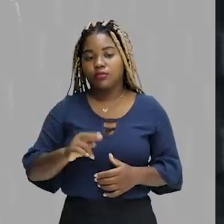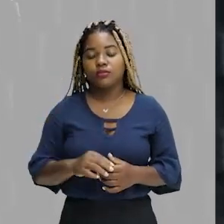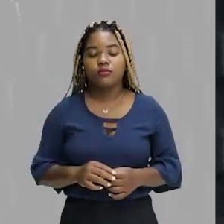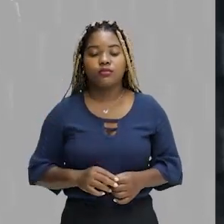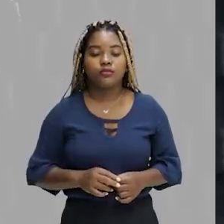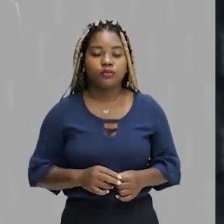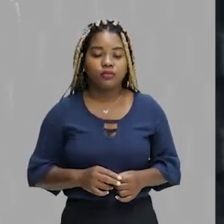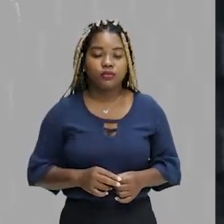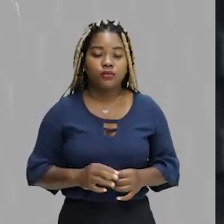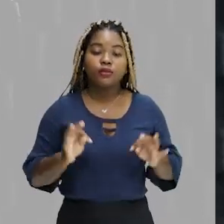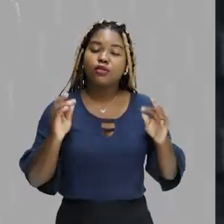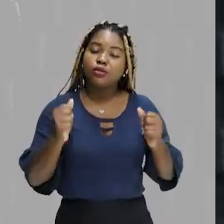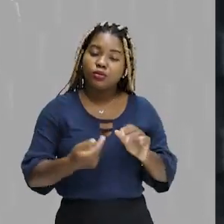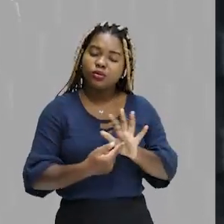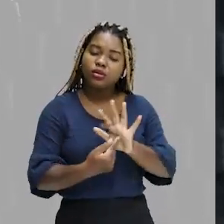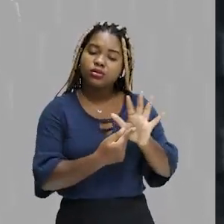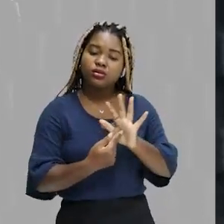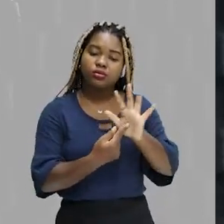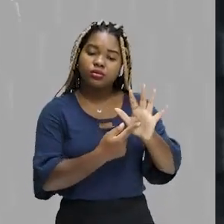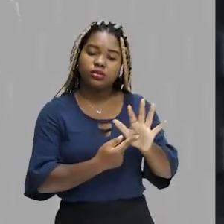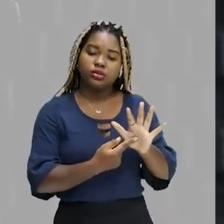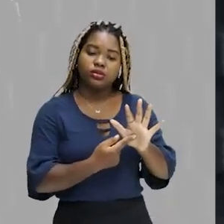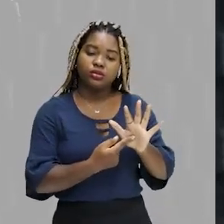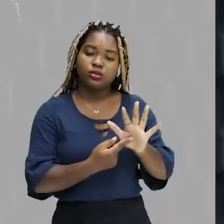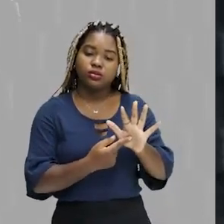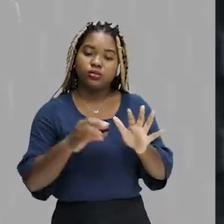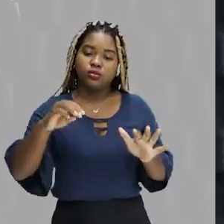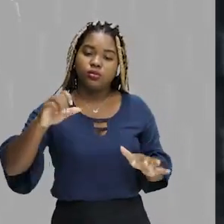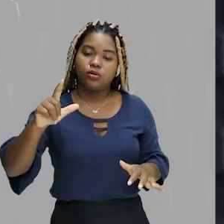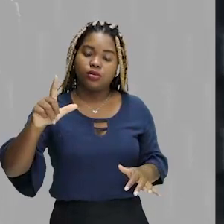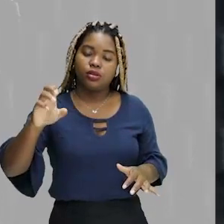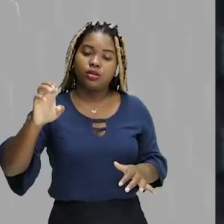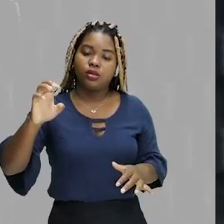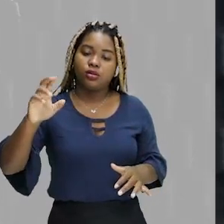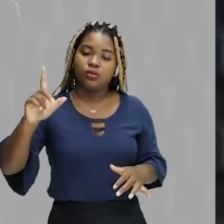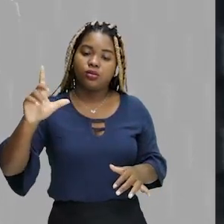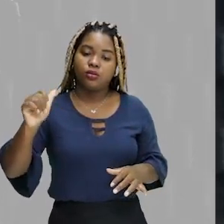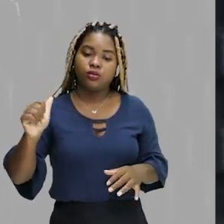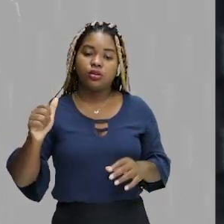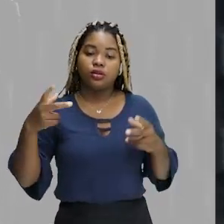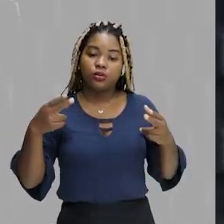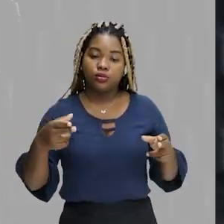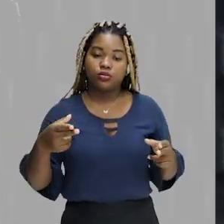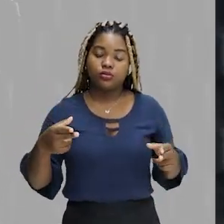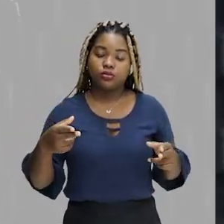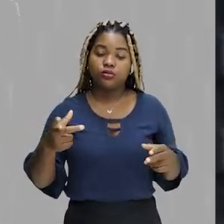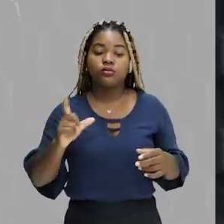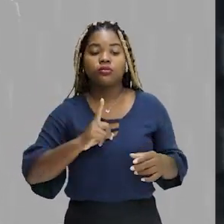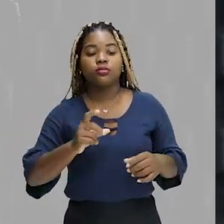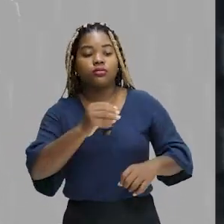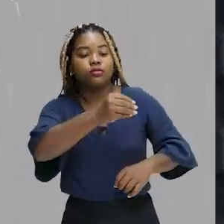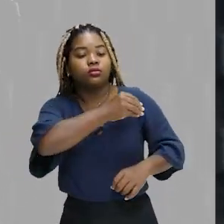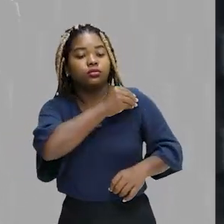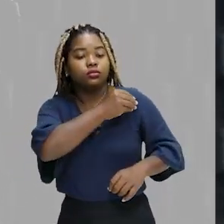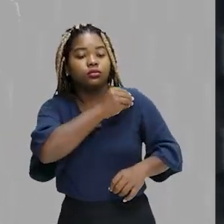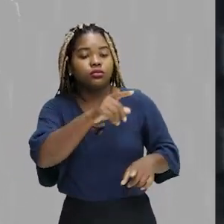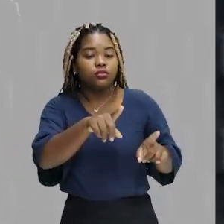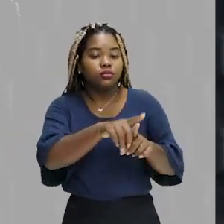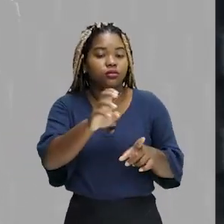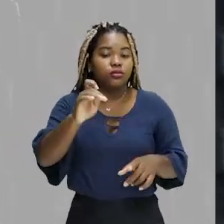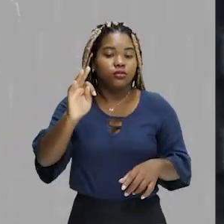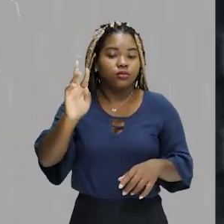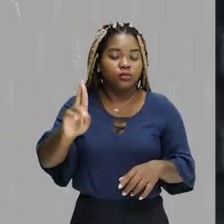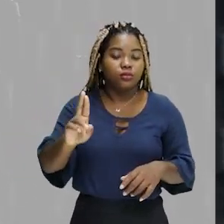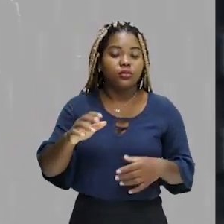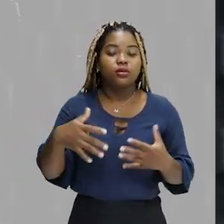Já que todos apresentam a mesma fórmula molecular, aí nós temos um álcool e um éter. A